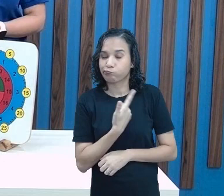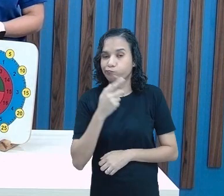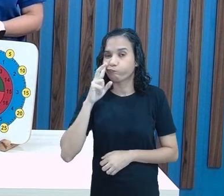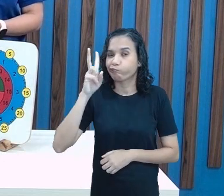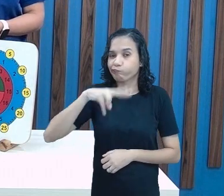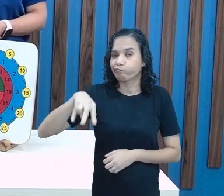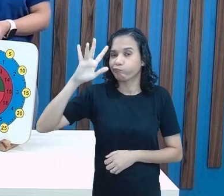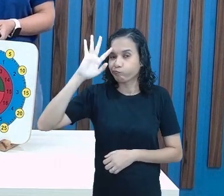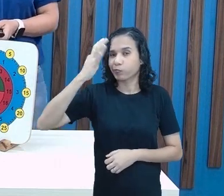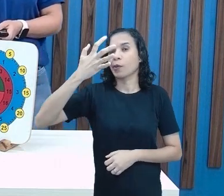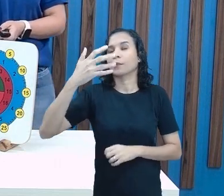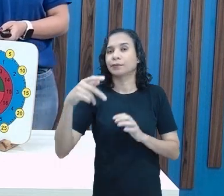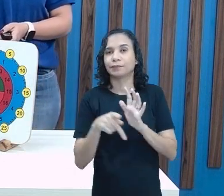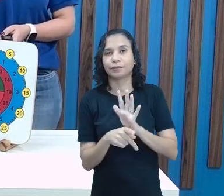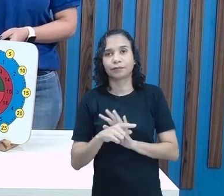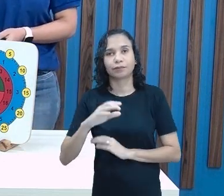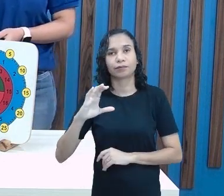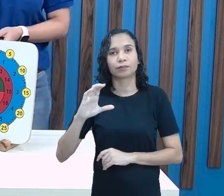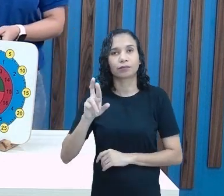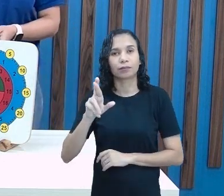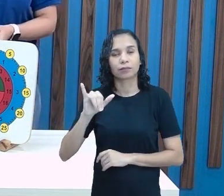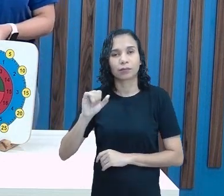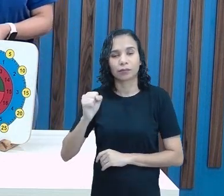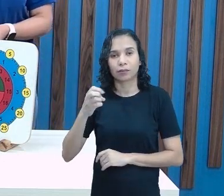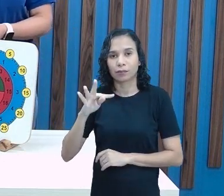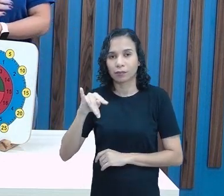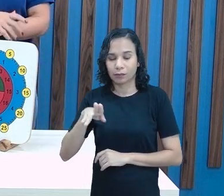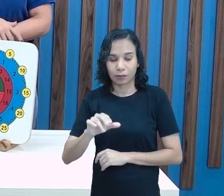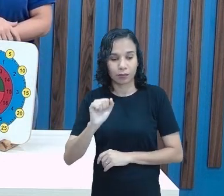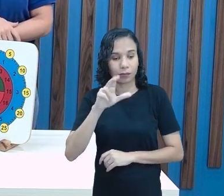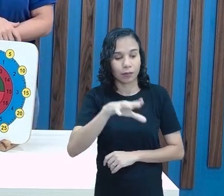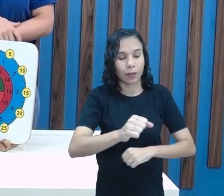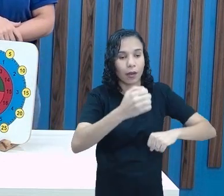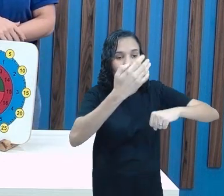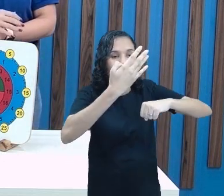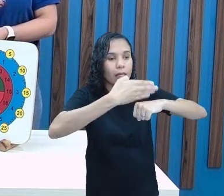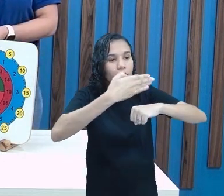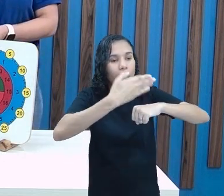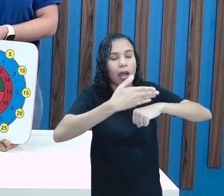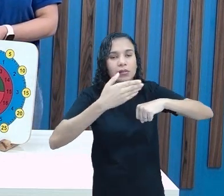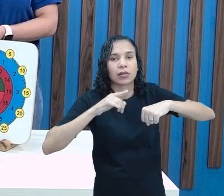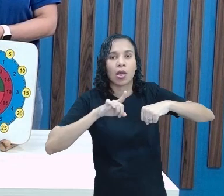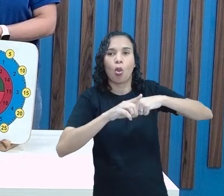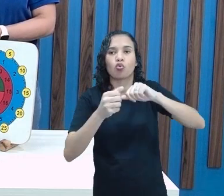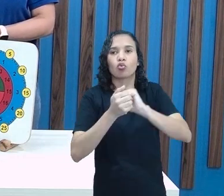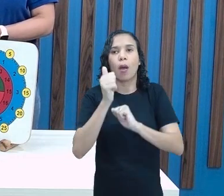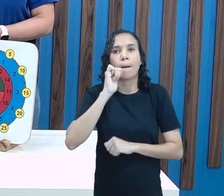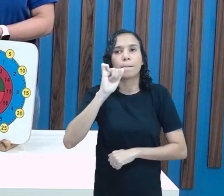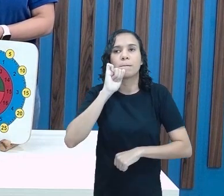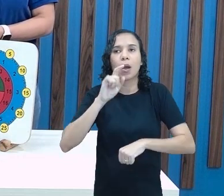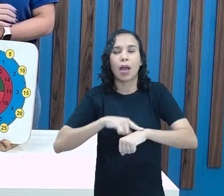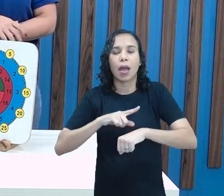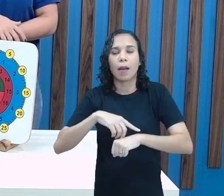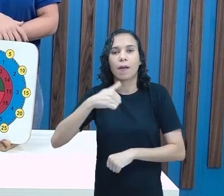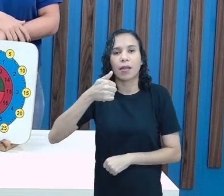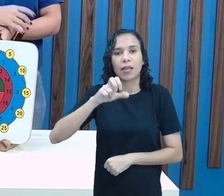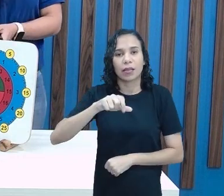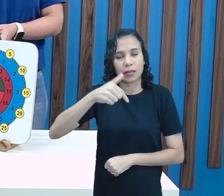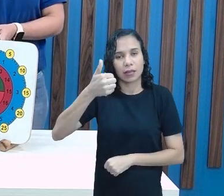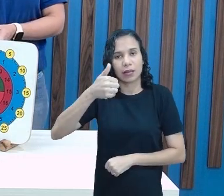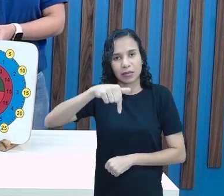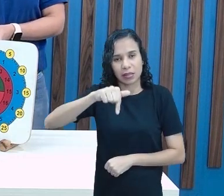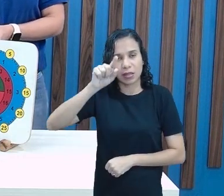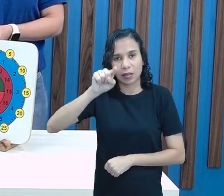conseguem resolver. Christian pegou o táxi com sua mãe às 17h10.